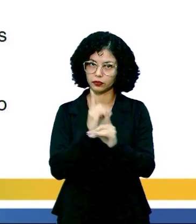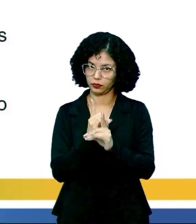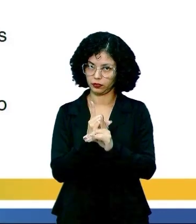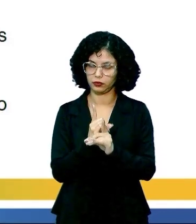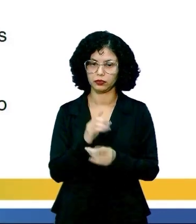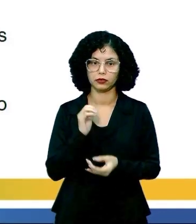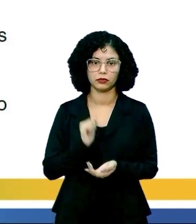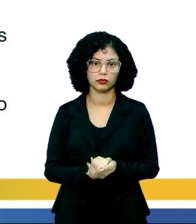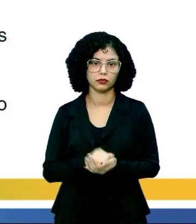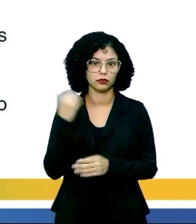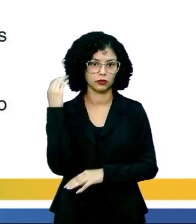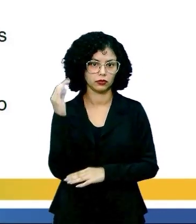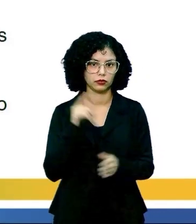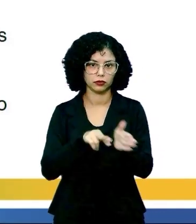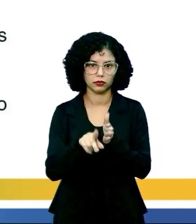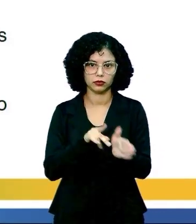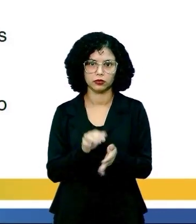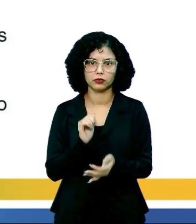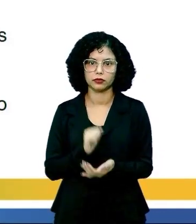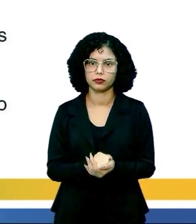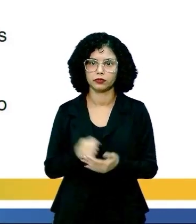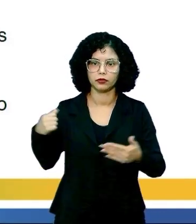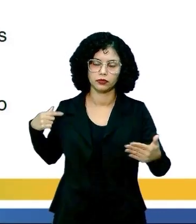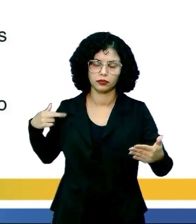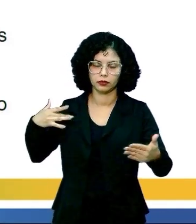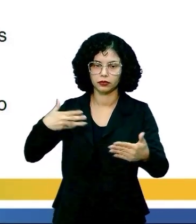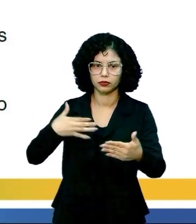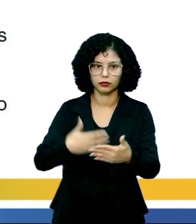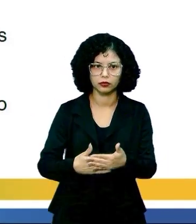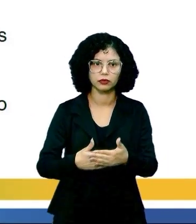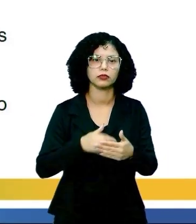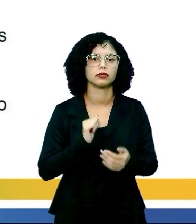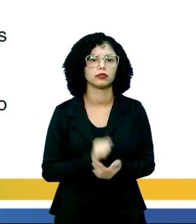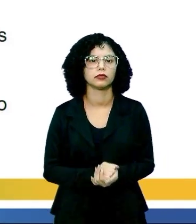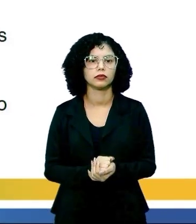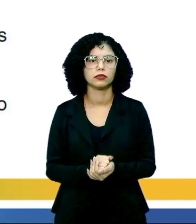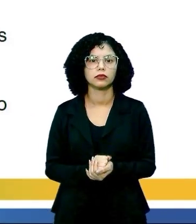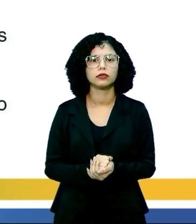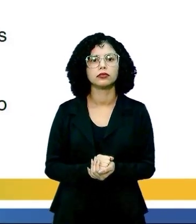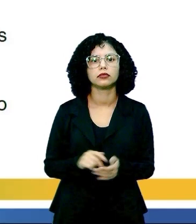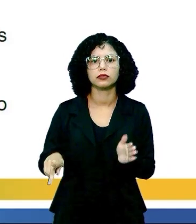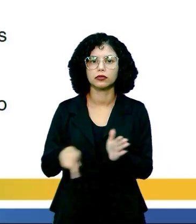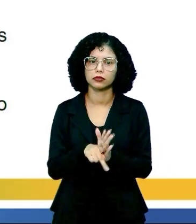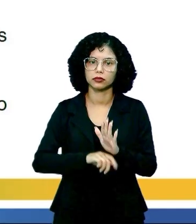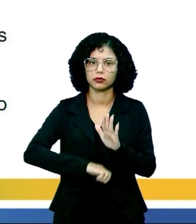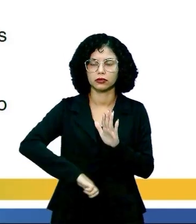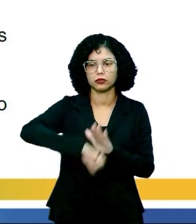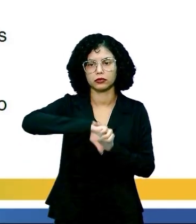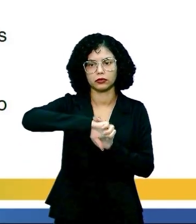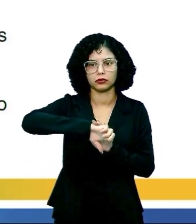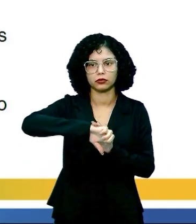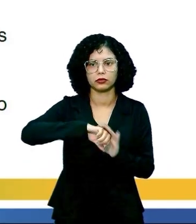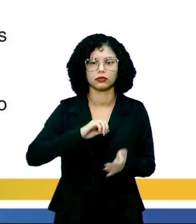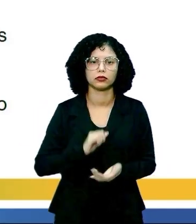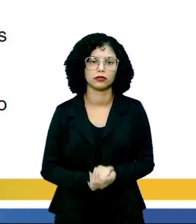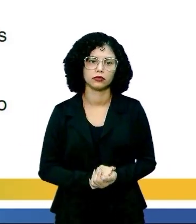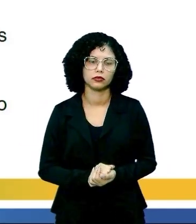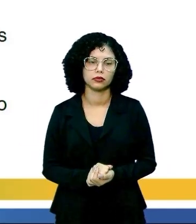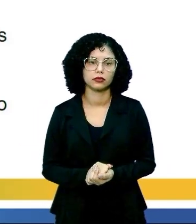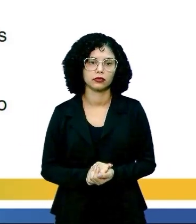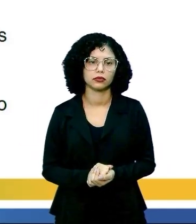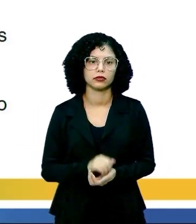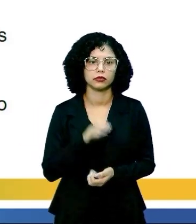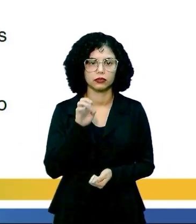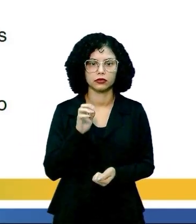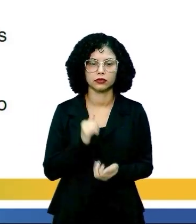as descobertas científicas da biologia estão mais avançadas do que as descobertas da criminologia. E